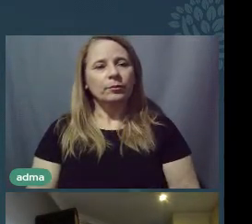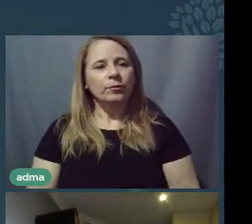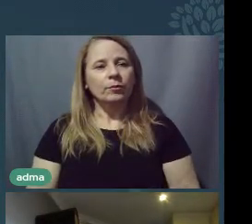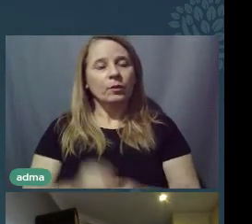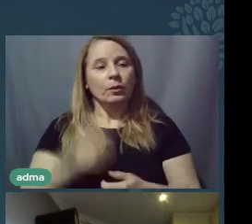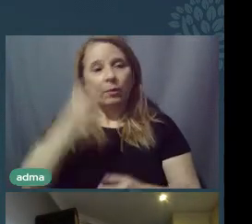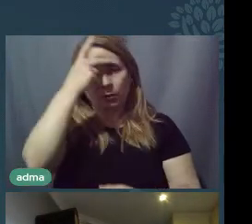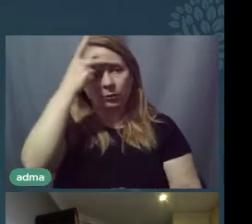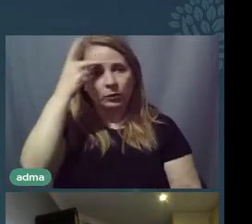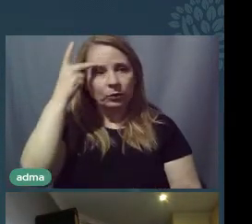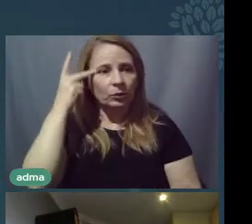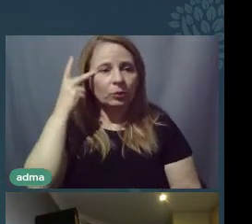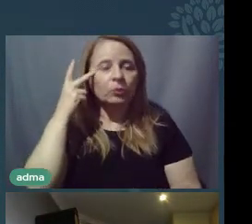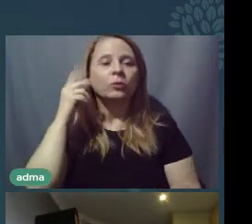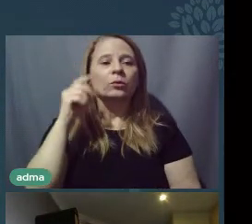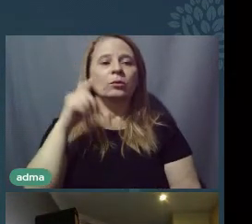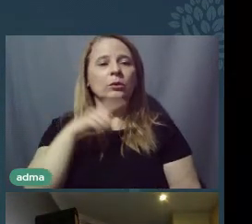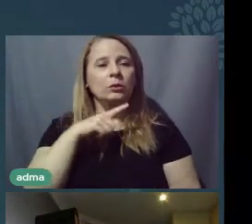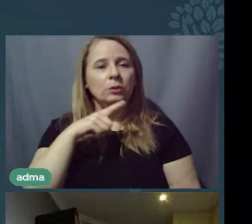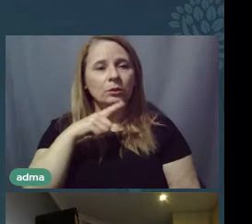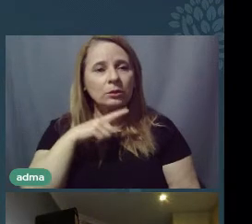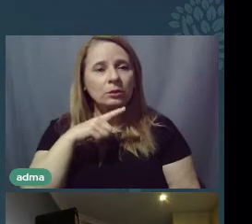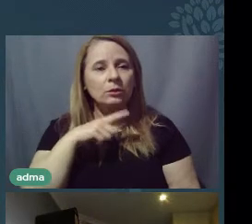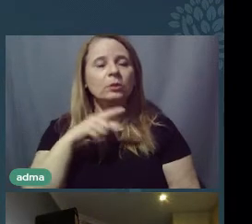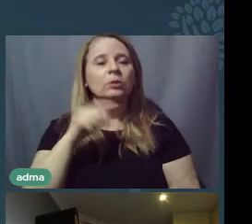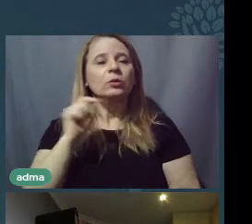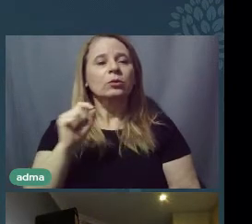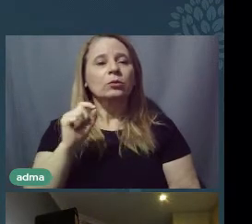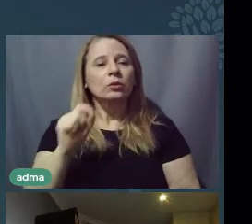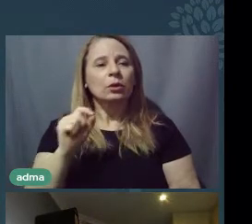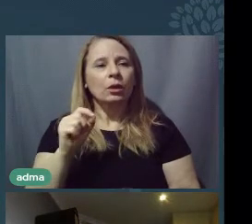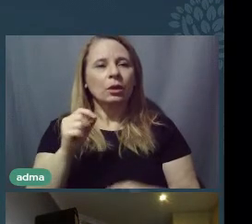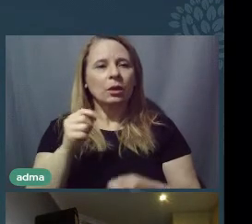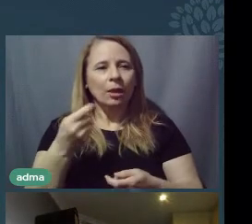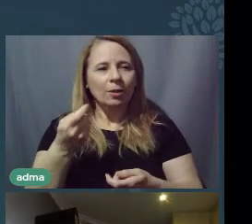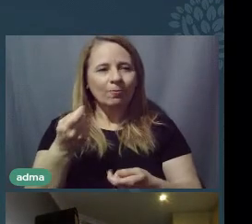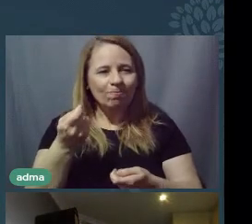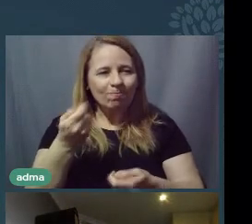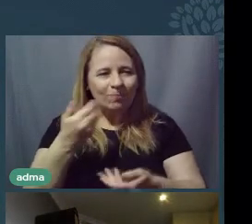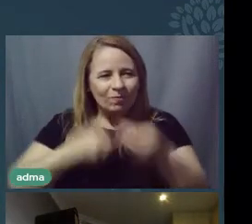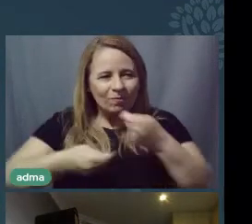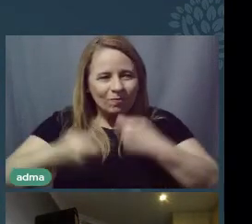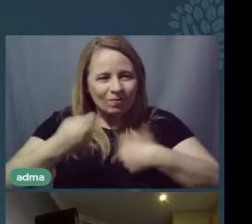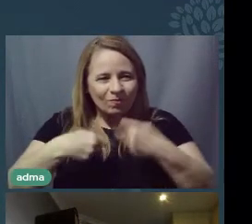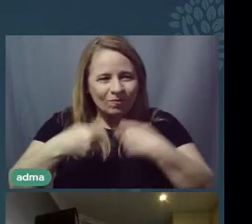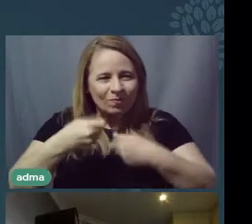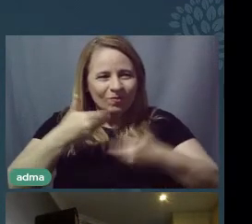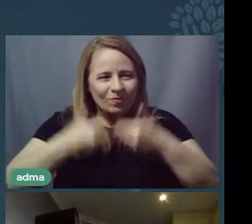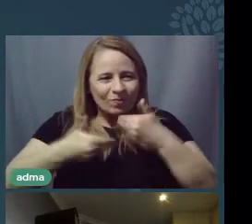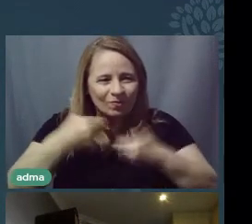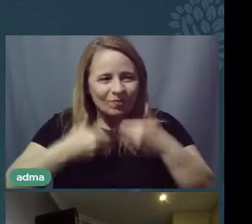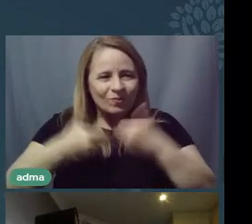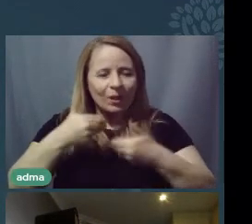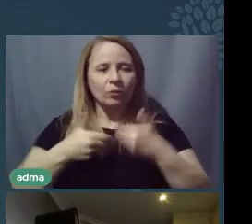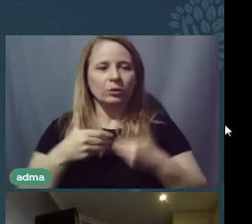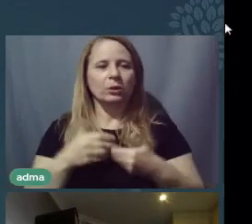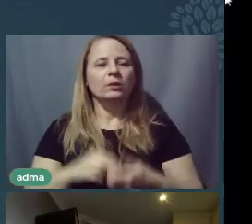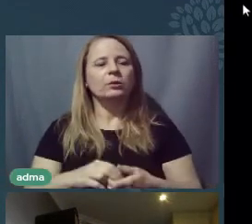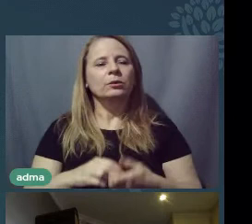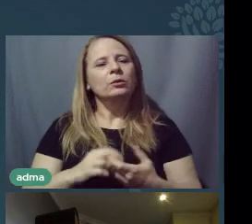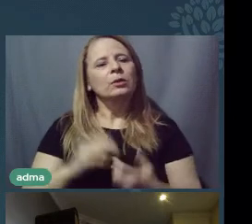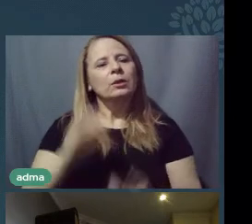ambulatorial, ou o momento em que o objetivo principal é o controle clínico dessa doença, tá? E, por fim,